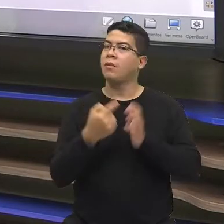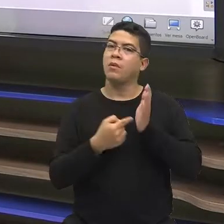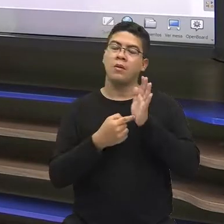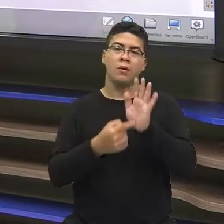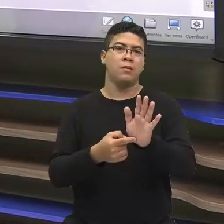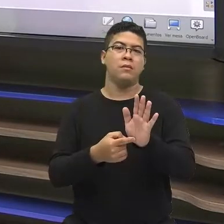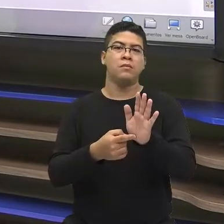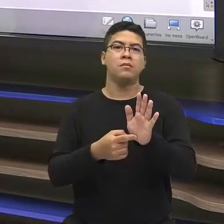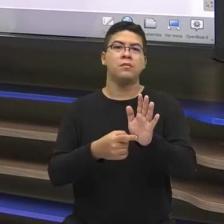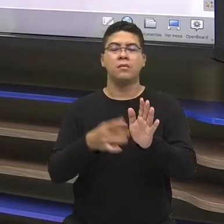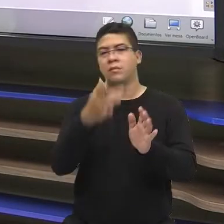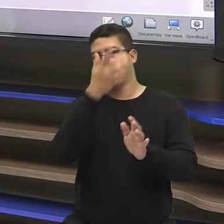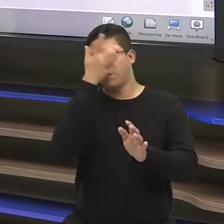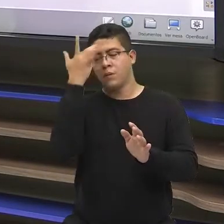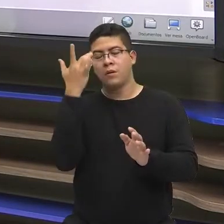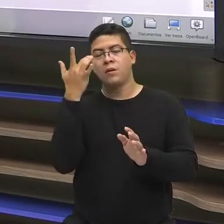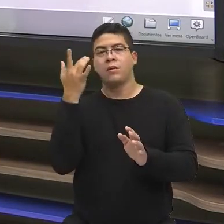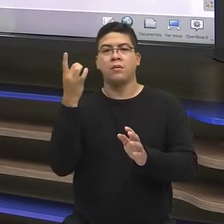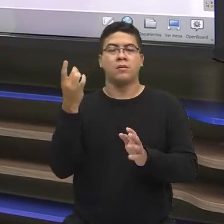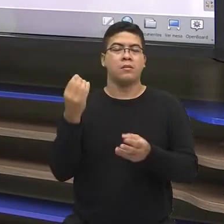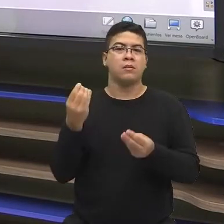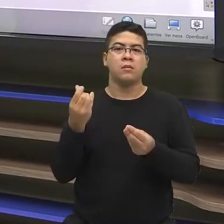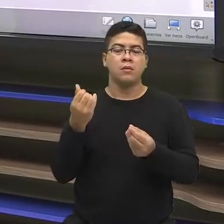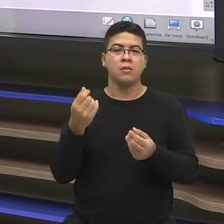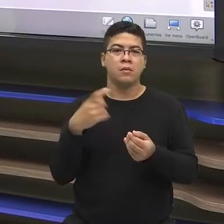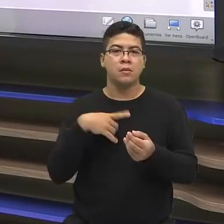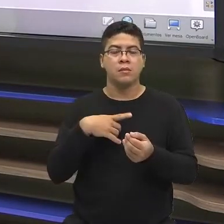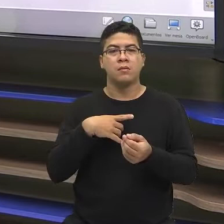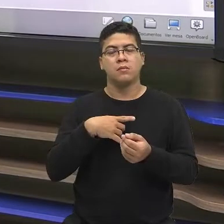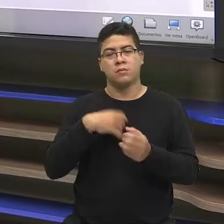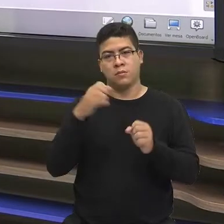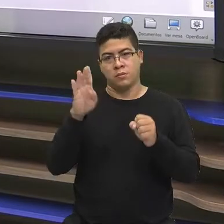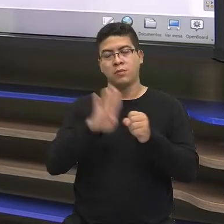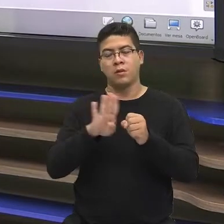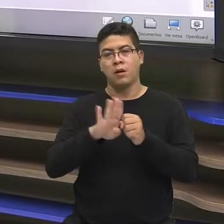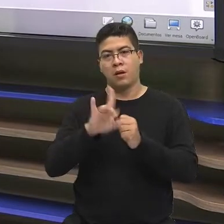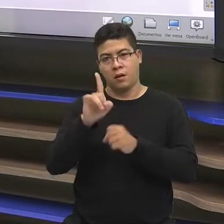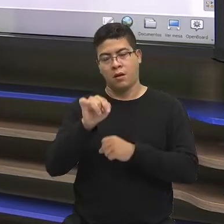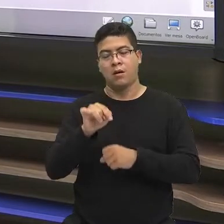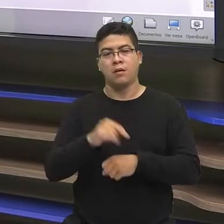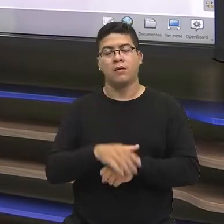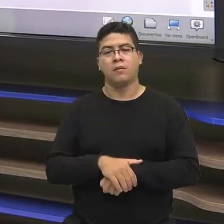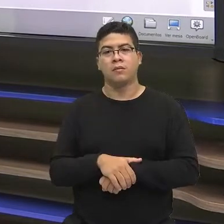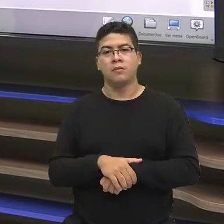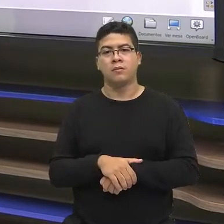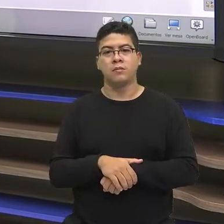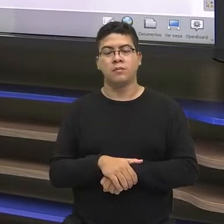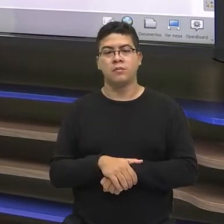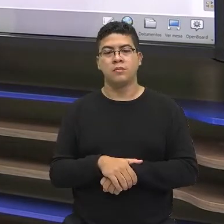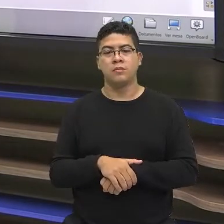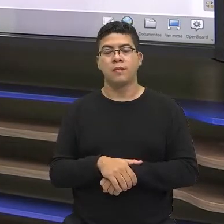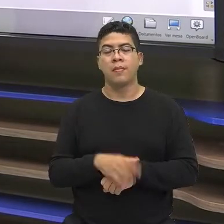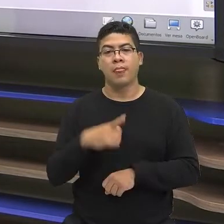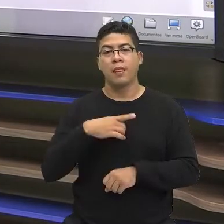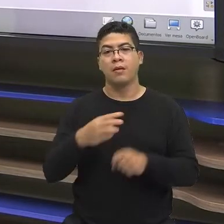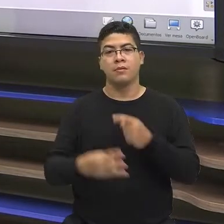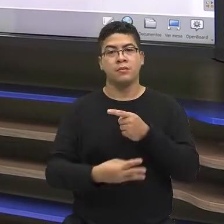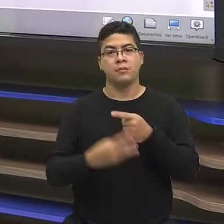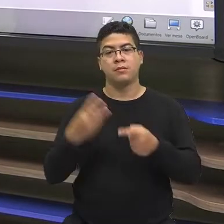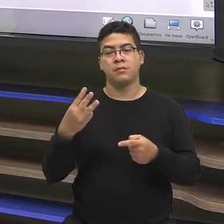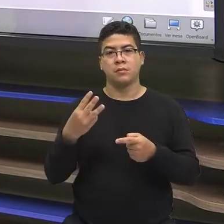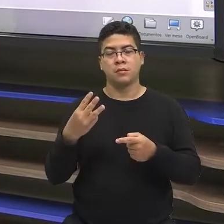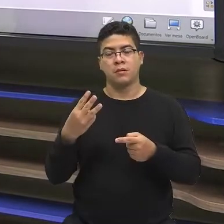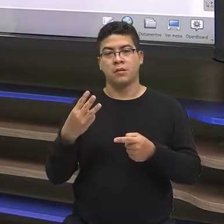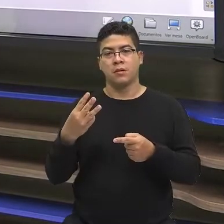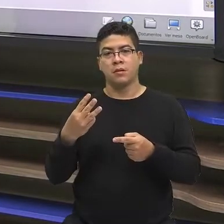pessoa, nomeando alguém, um ser, ele é um substantivo. Então, ele pode indicar essas características. Temos 3 situações aqui, você